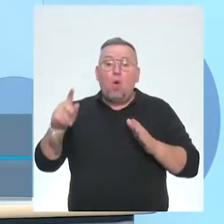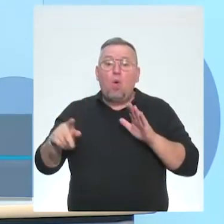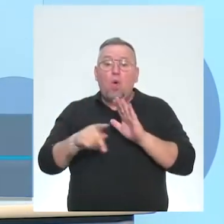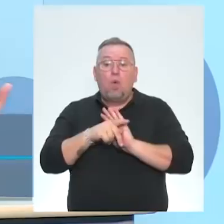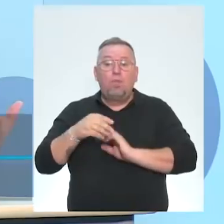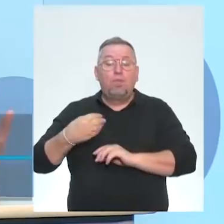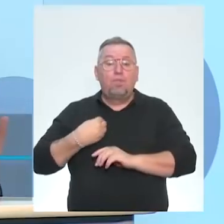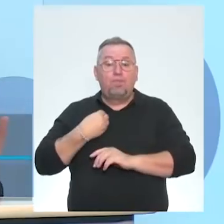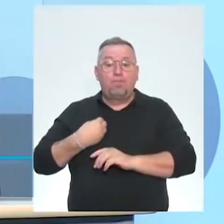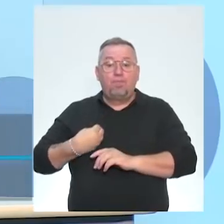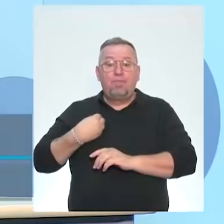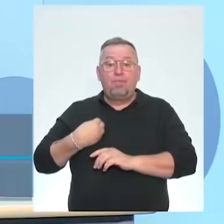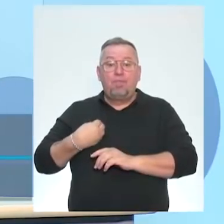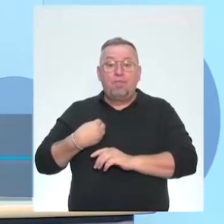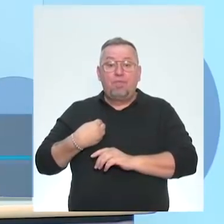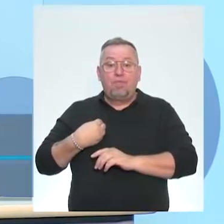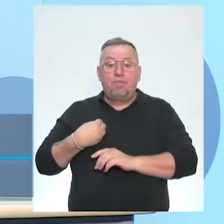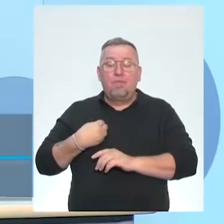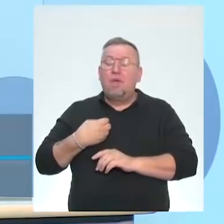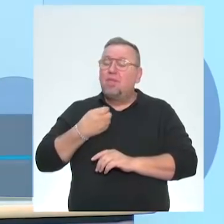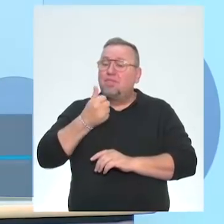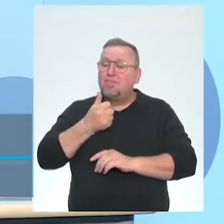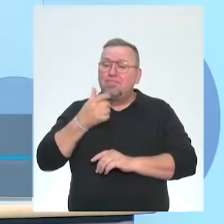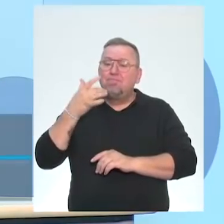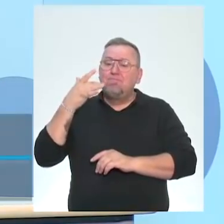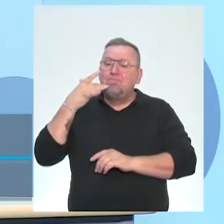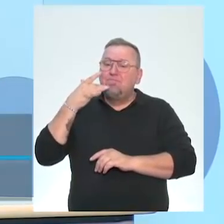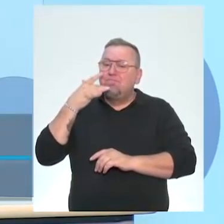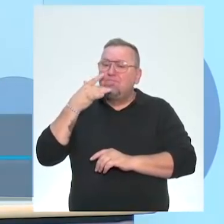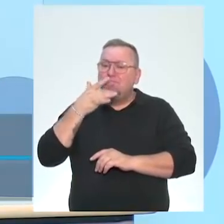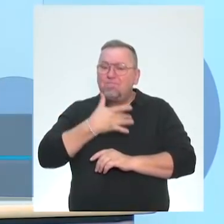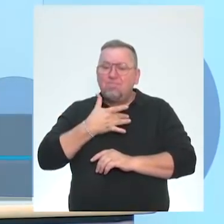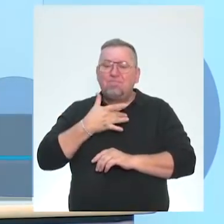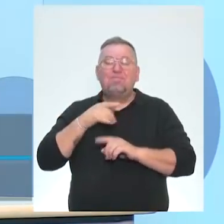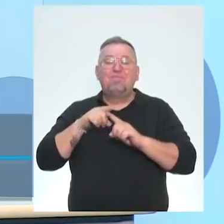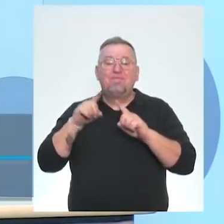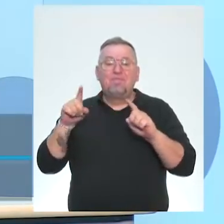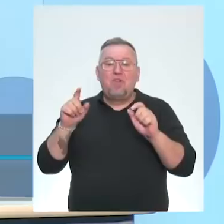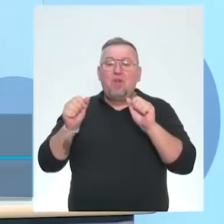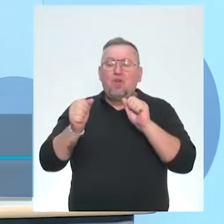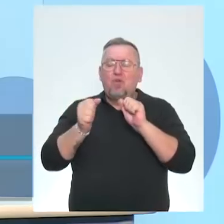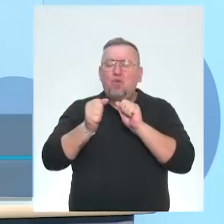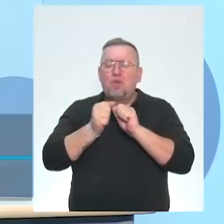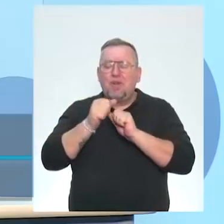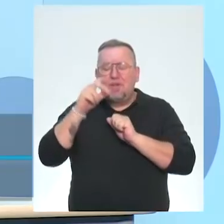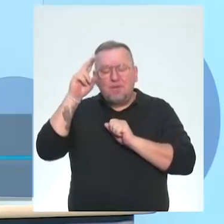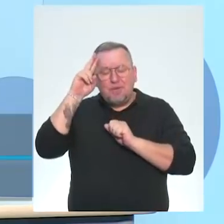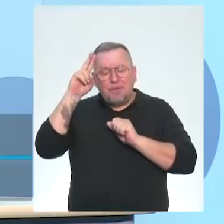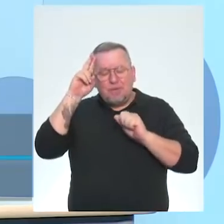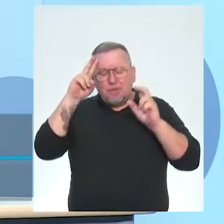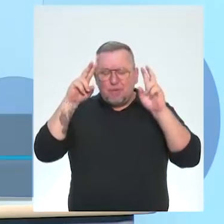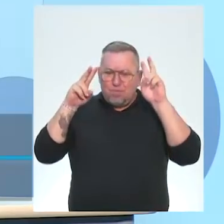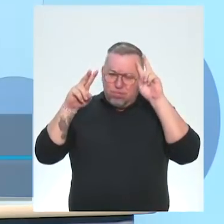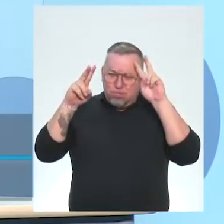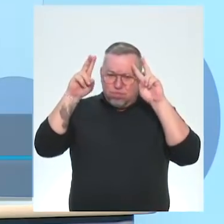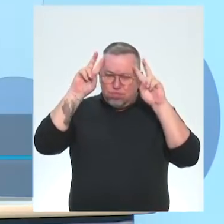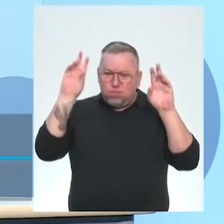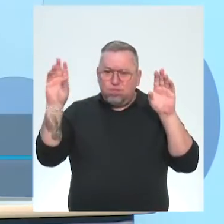né? E aí, é tão bom quando a gente consegue, aos pouquinhos, ir juntando as diferentes memórias, os